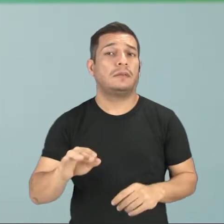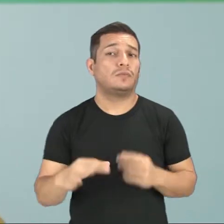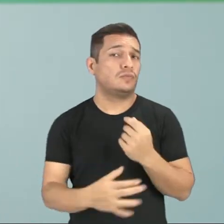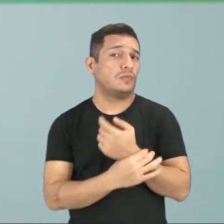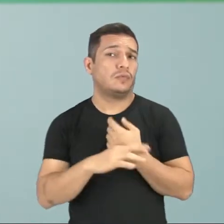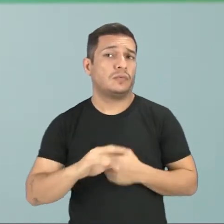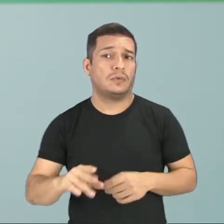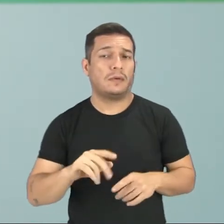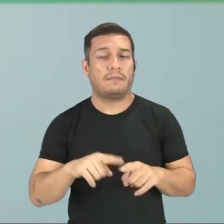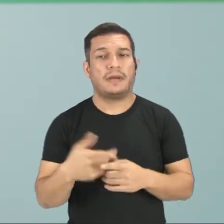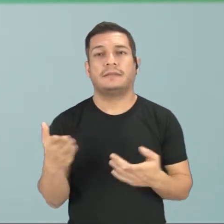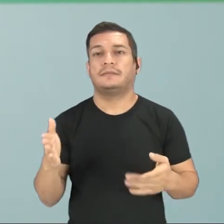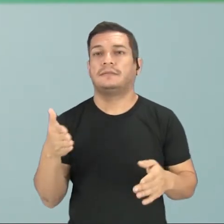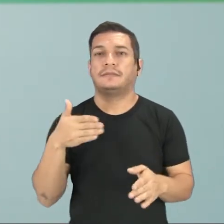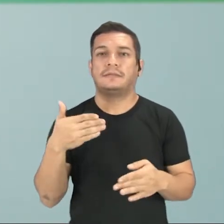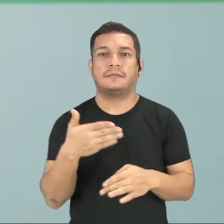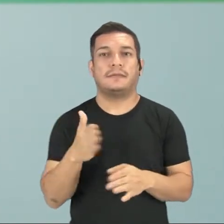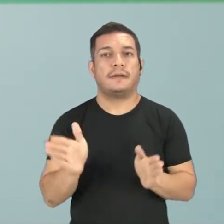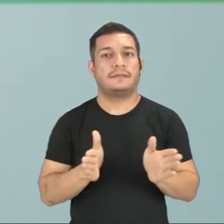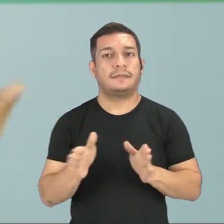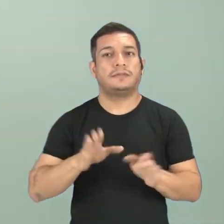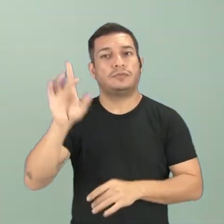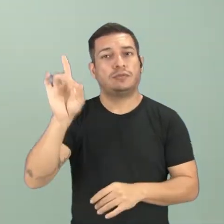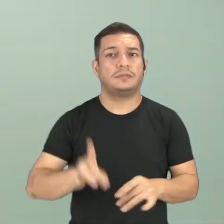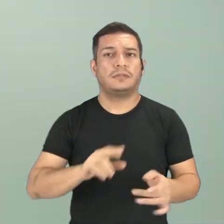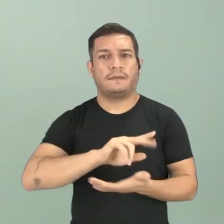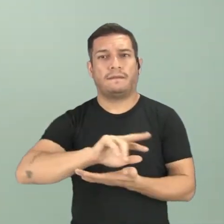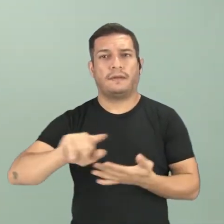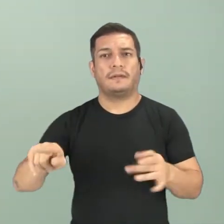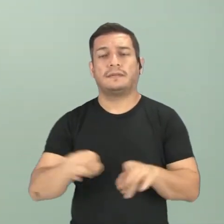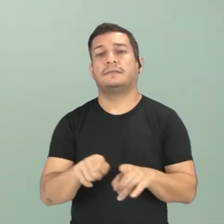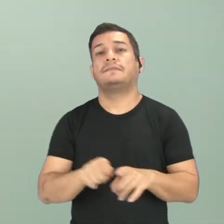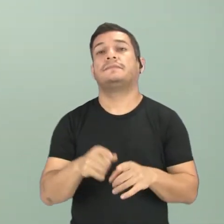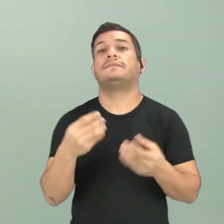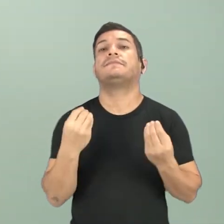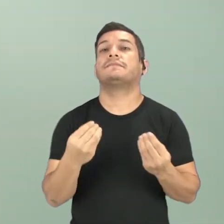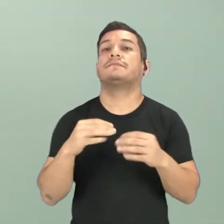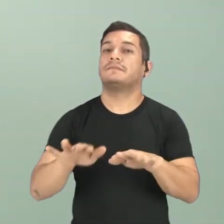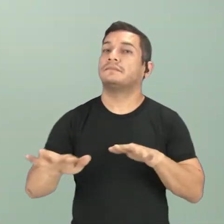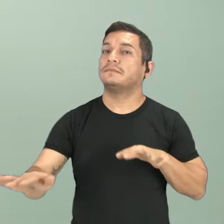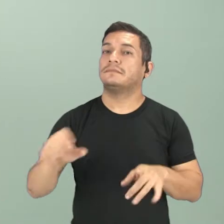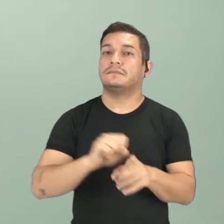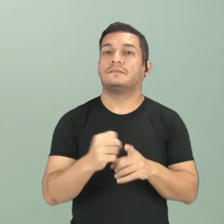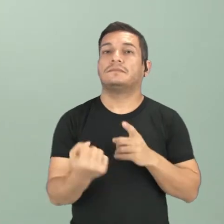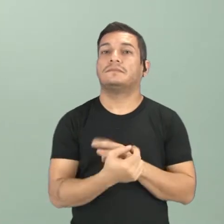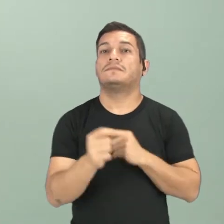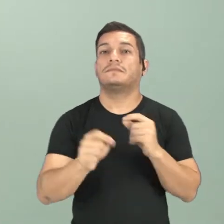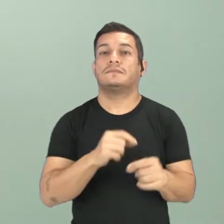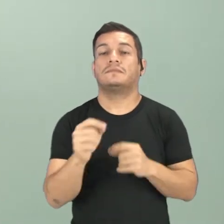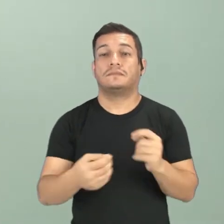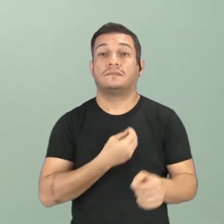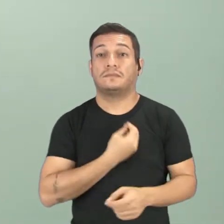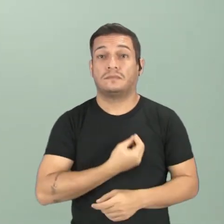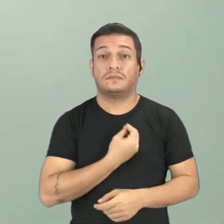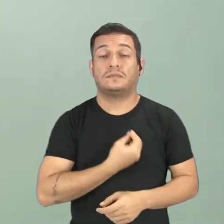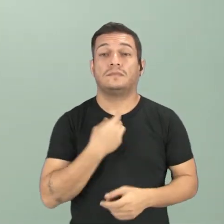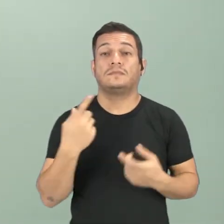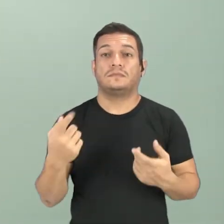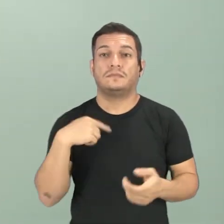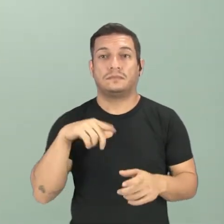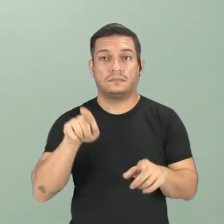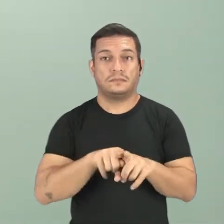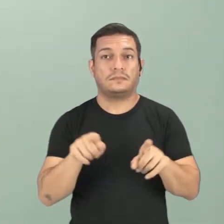mas acesso de direitos. Para quem esses movimentos sociais eles acabam atuando? Também